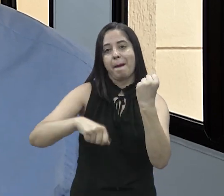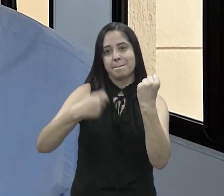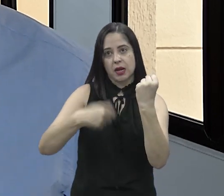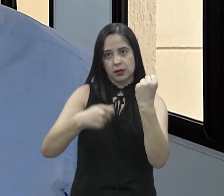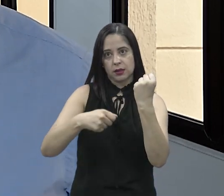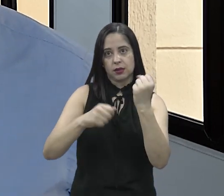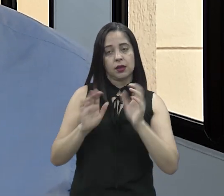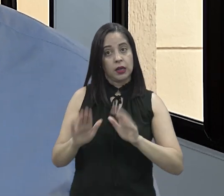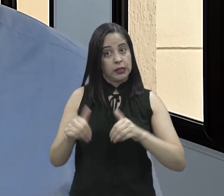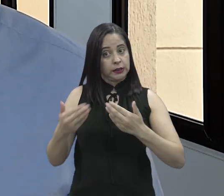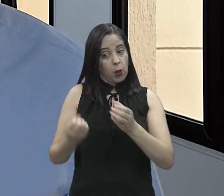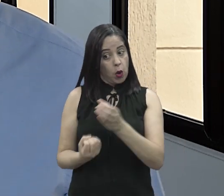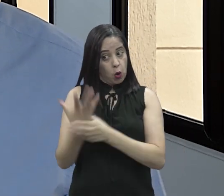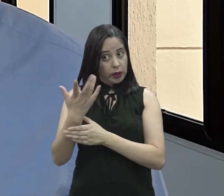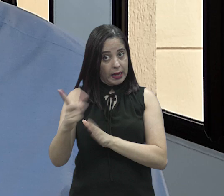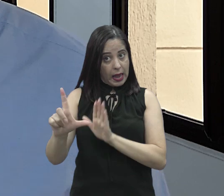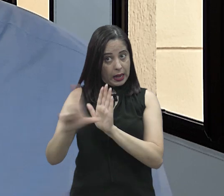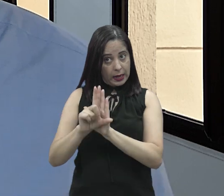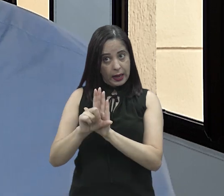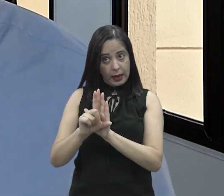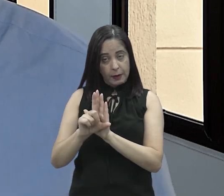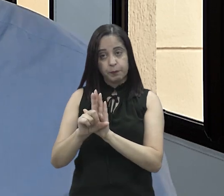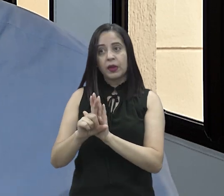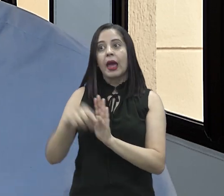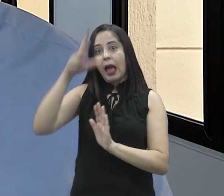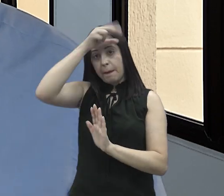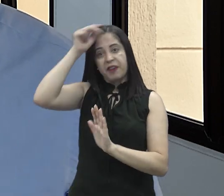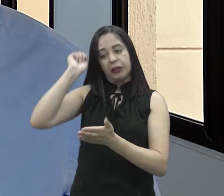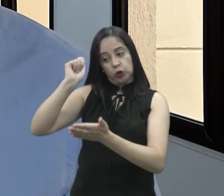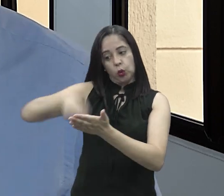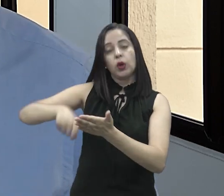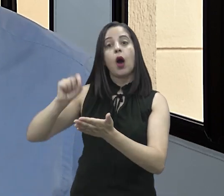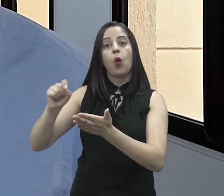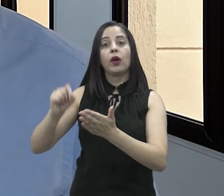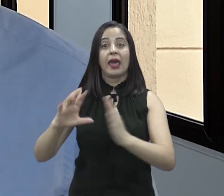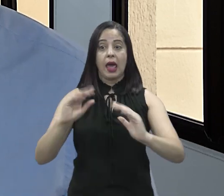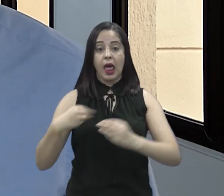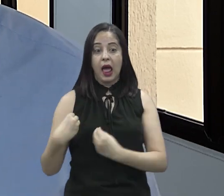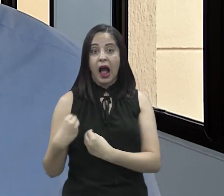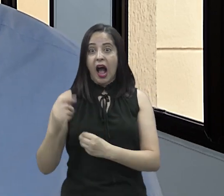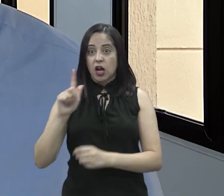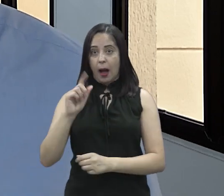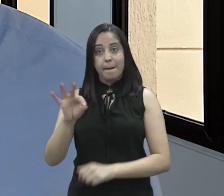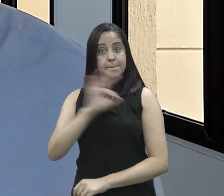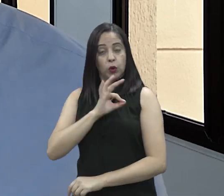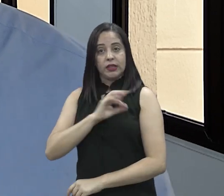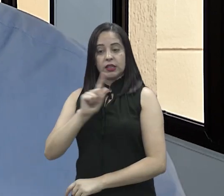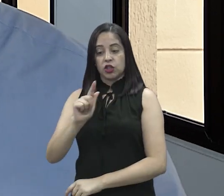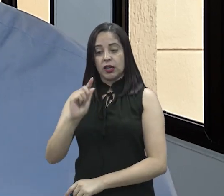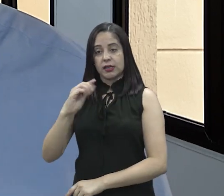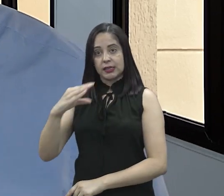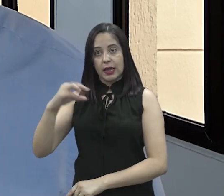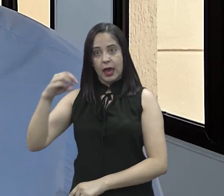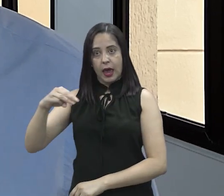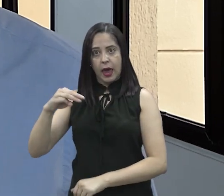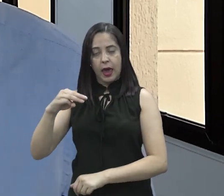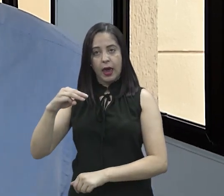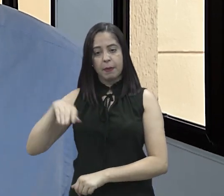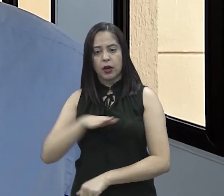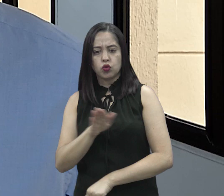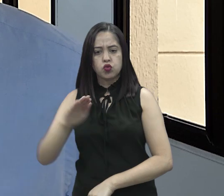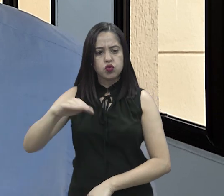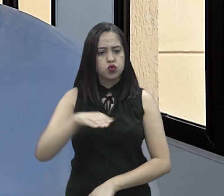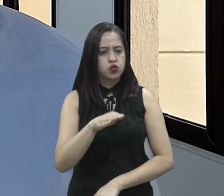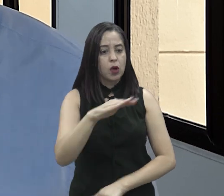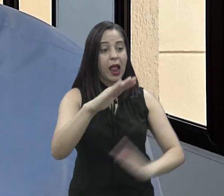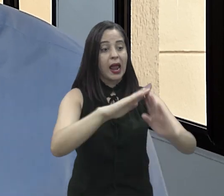é? Aprovei aqui que a Prefeitura disponibilize para as escolas a Guarda Civil Municipal para cuidar das crianças,